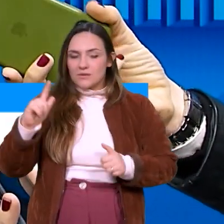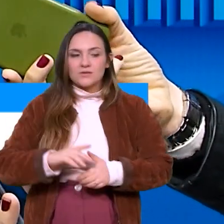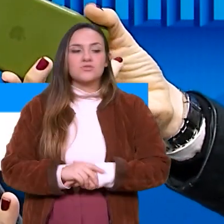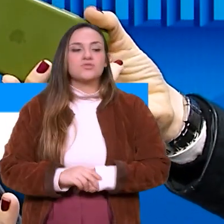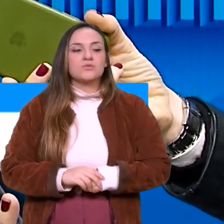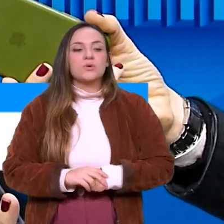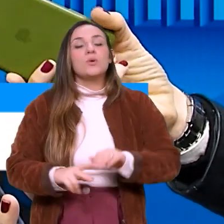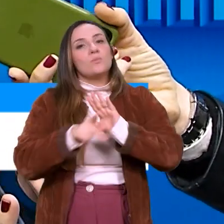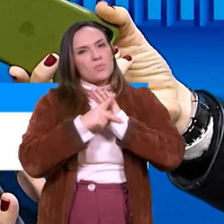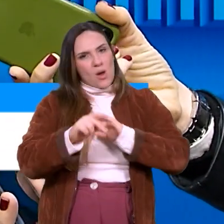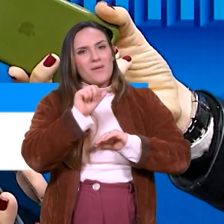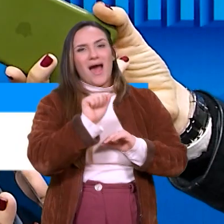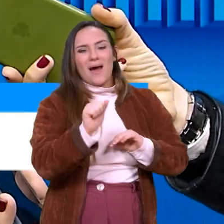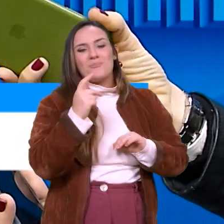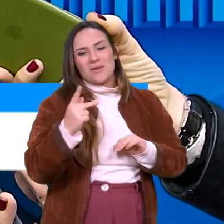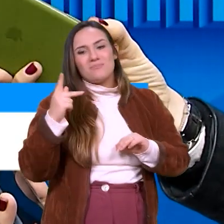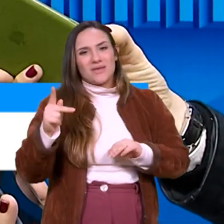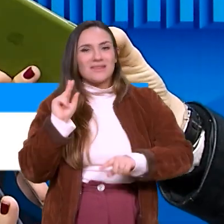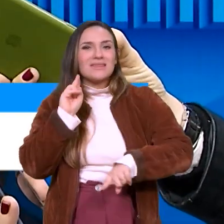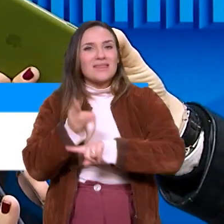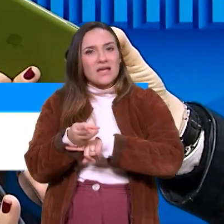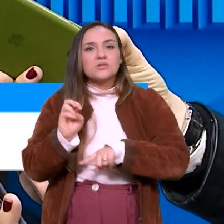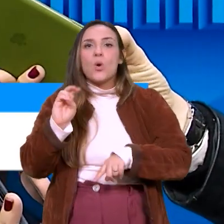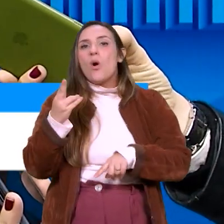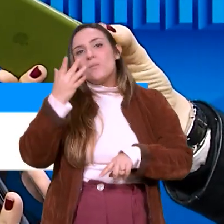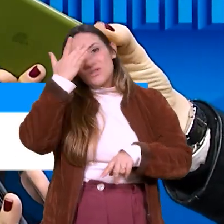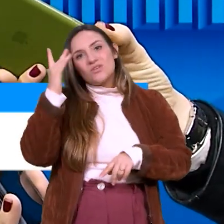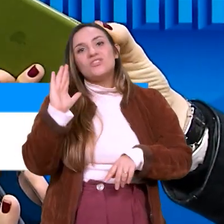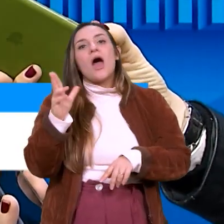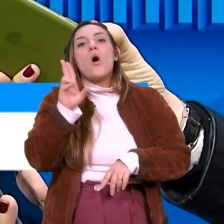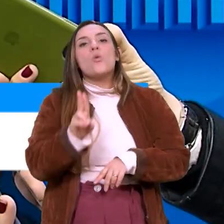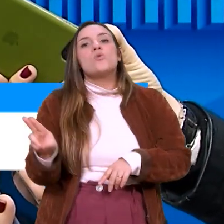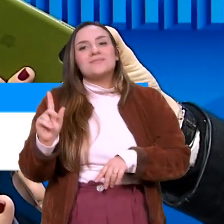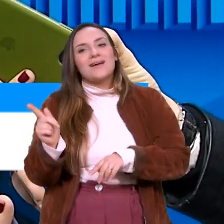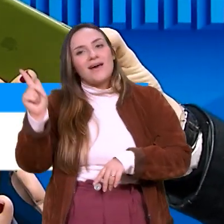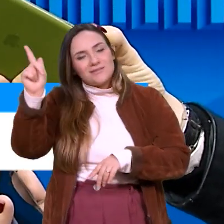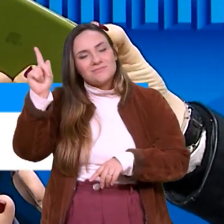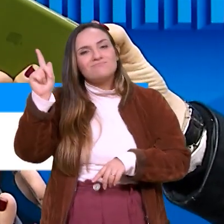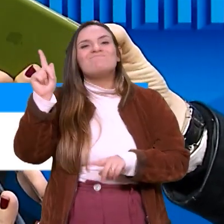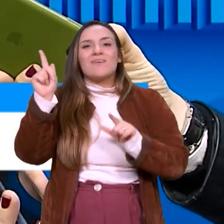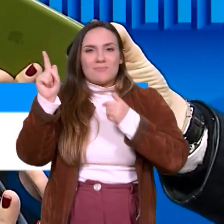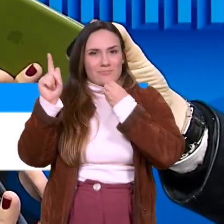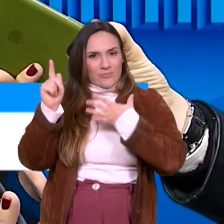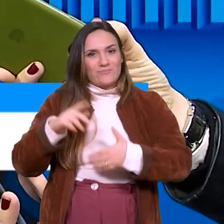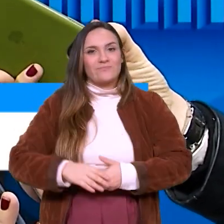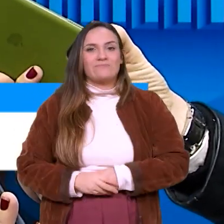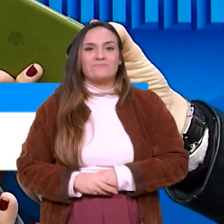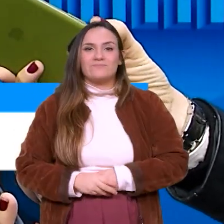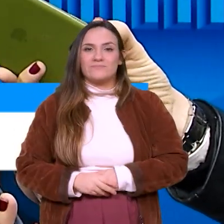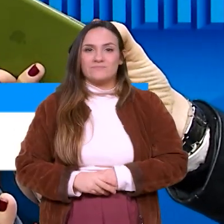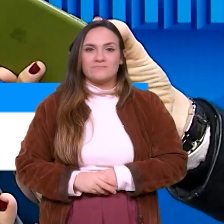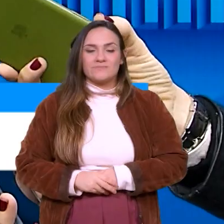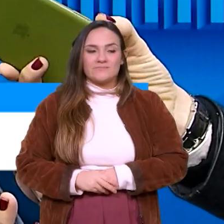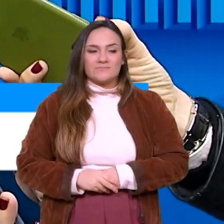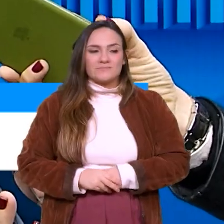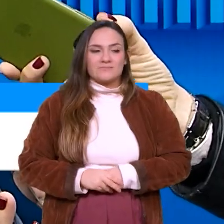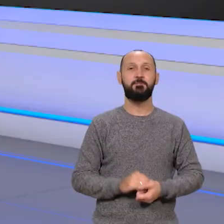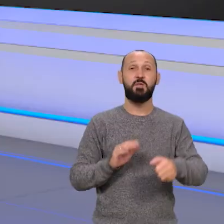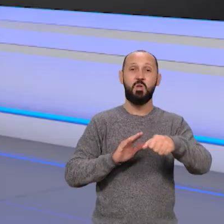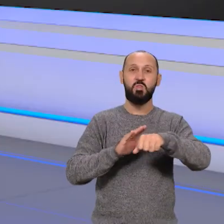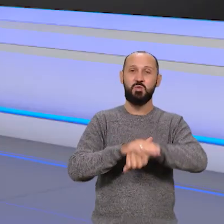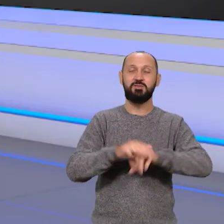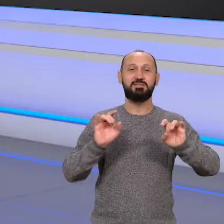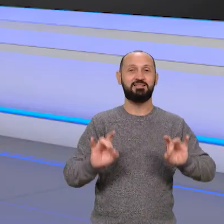Isso especialmente aqui em Campo Grande, para os aplicativos, para táxi ou para quem já tem a utilização do veículo a